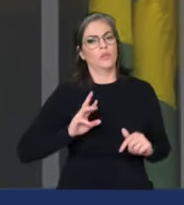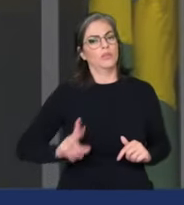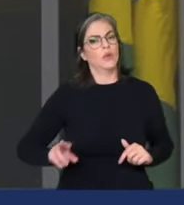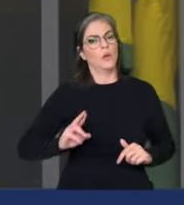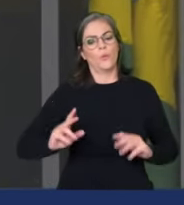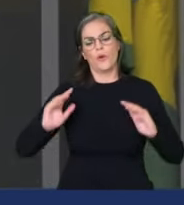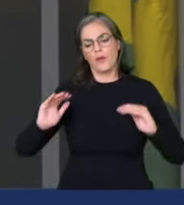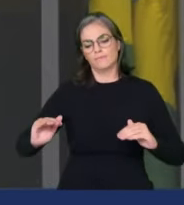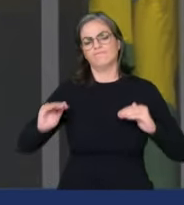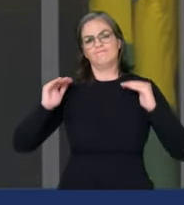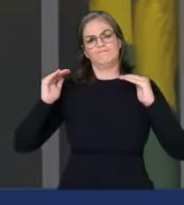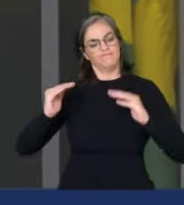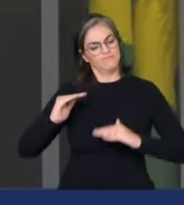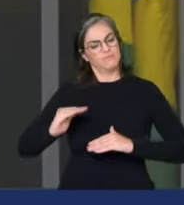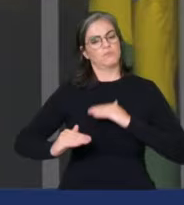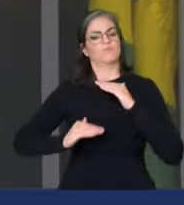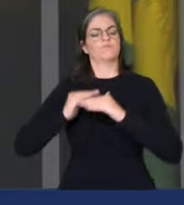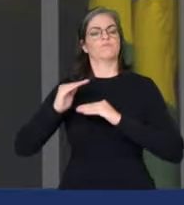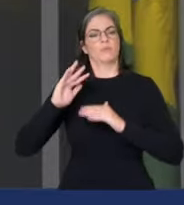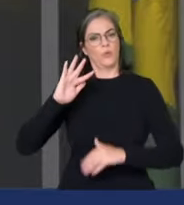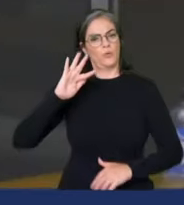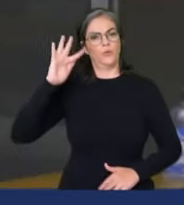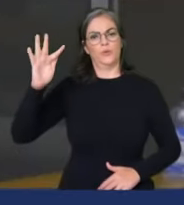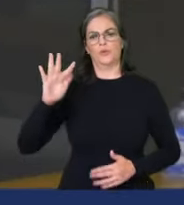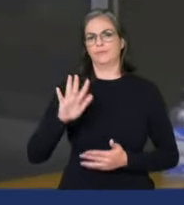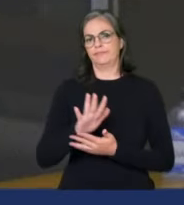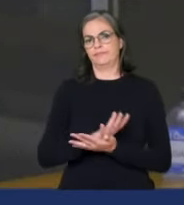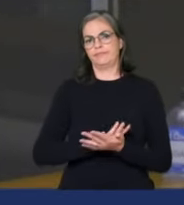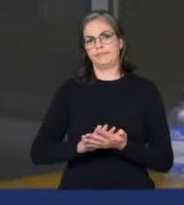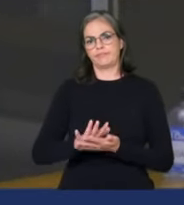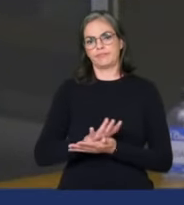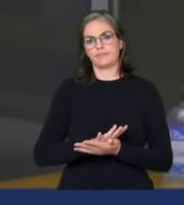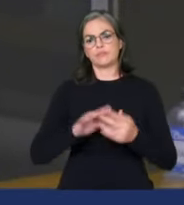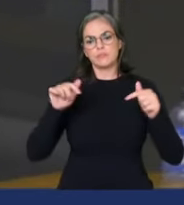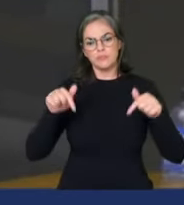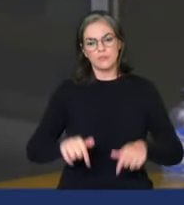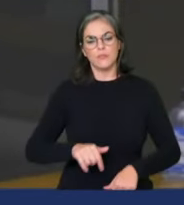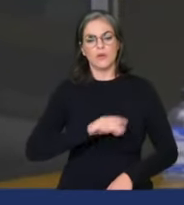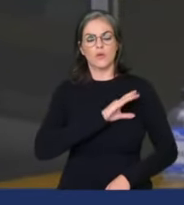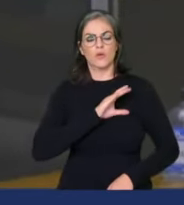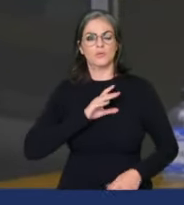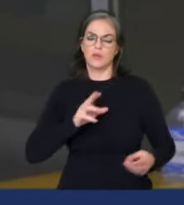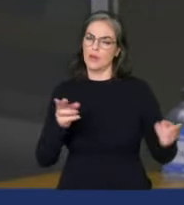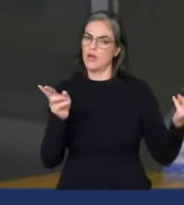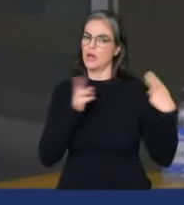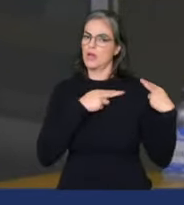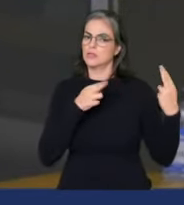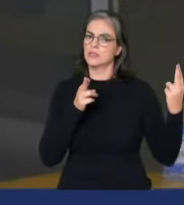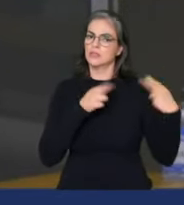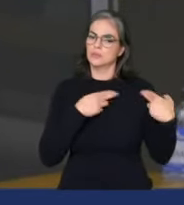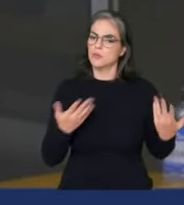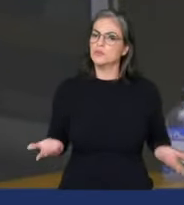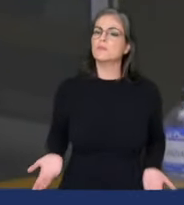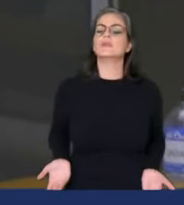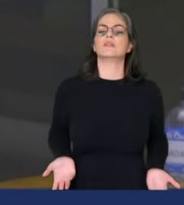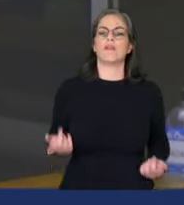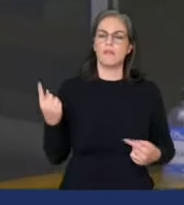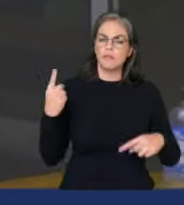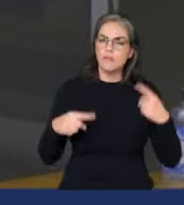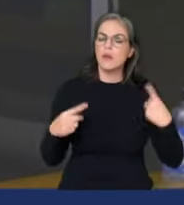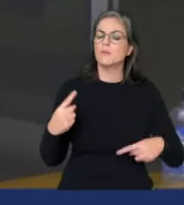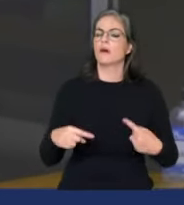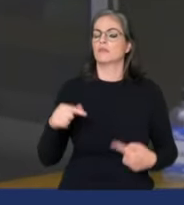e no seu futuro. Esta comissão tem a responsabilidade de debater essas temáticas. Nós